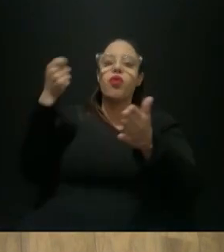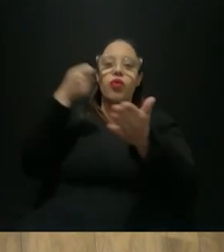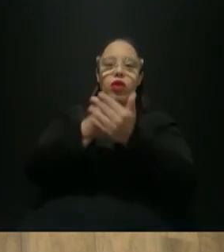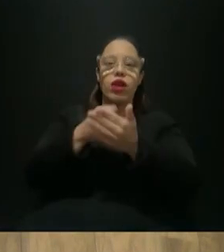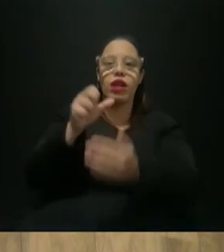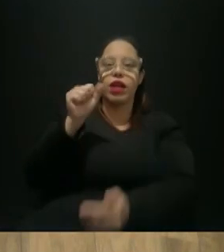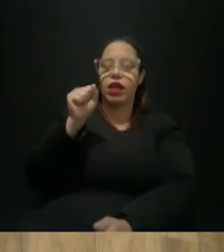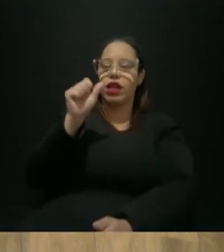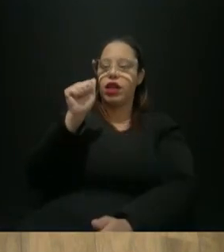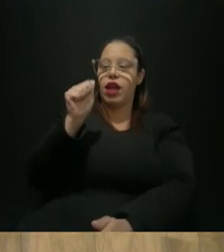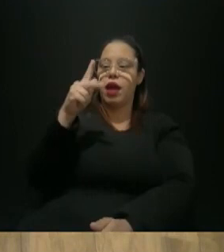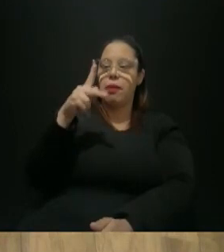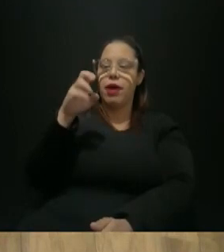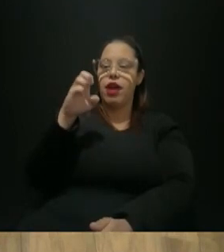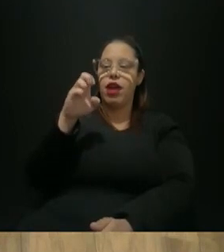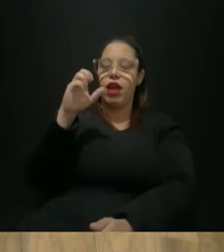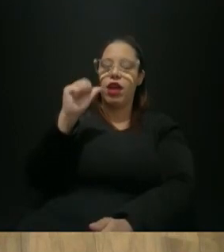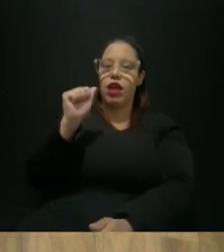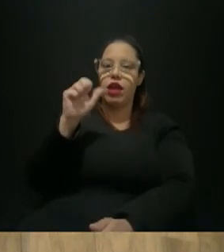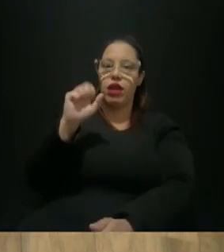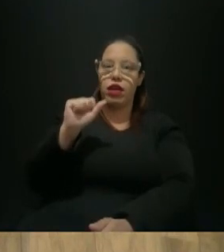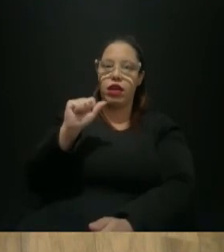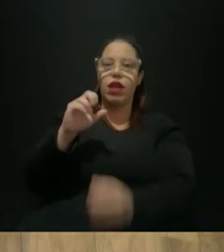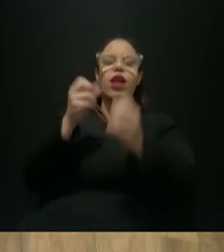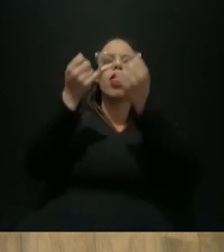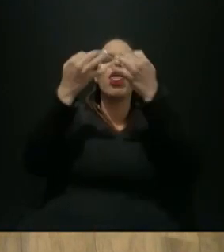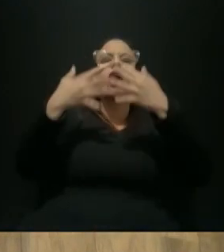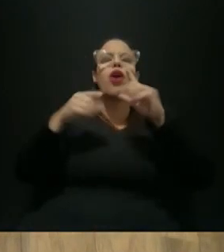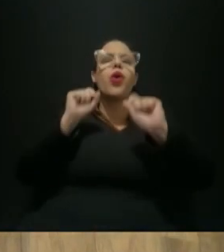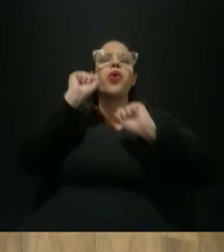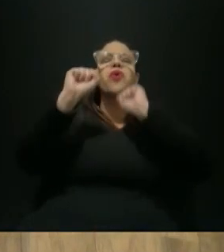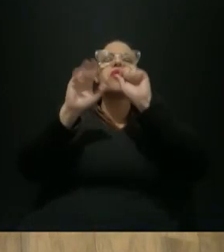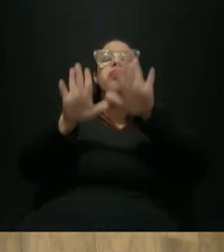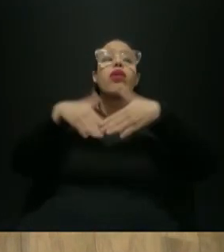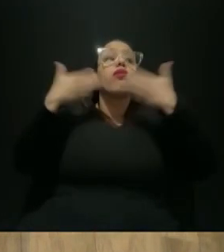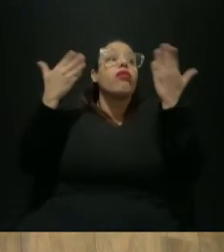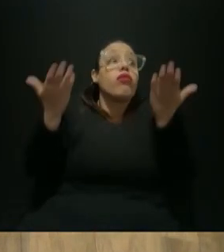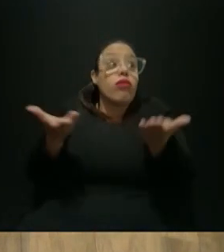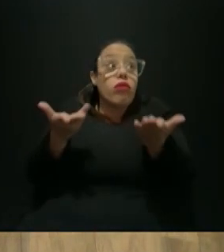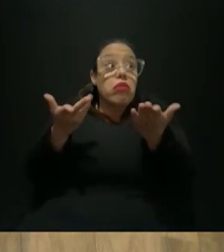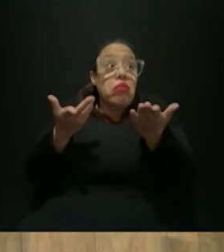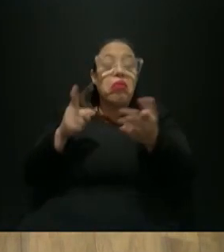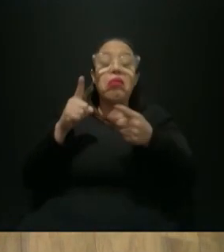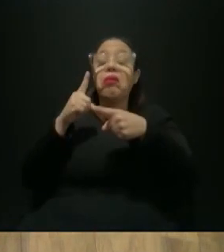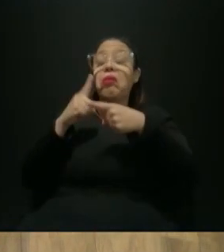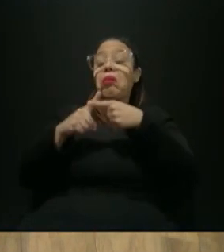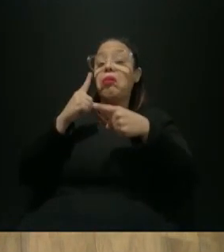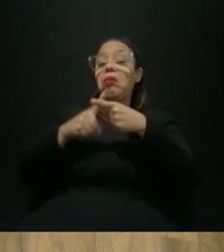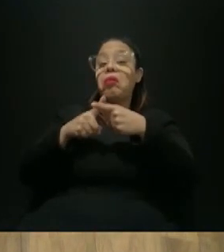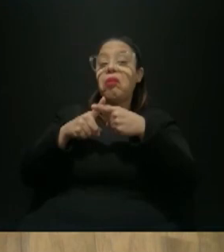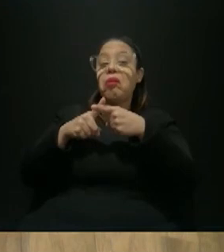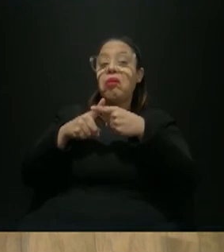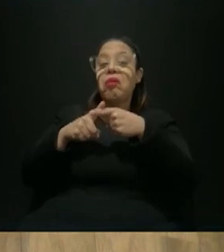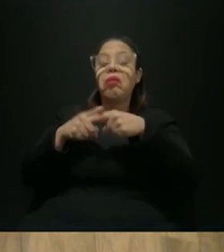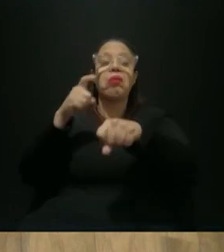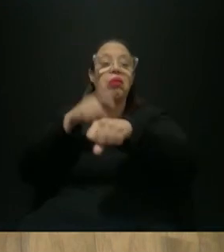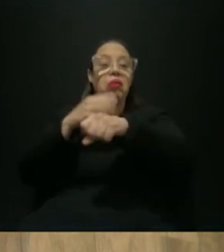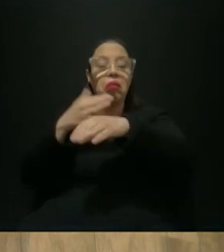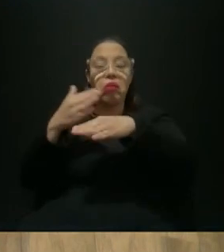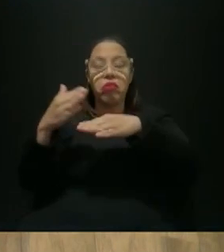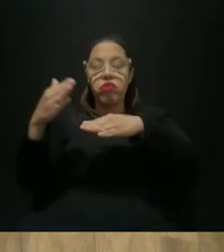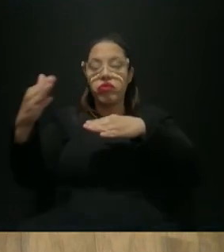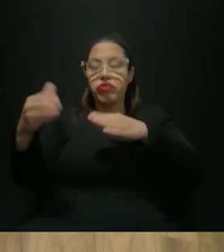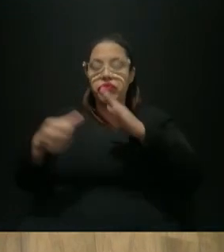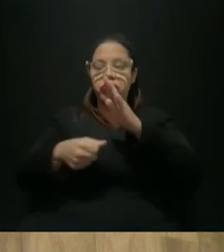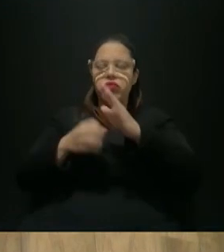gente sabe, explica para quem está em casa o que é o Sapeca e por que nesse momento, né, e desde a sua criação,